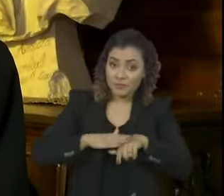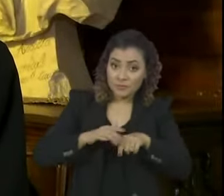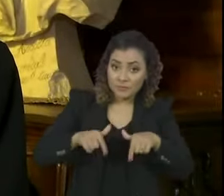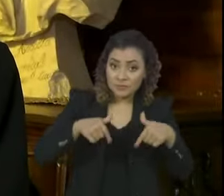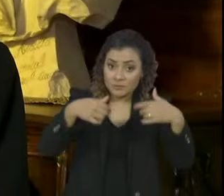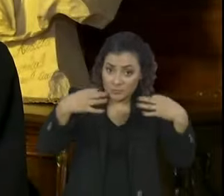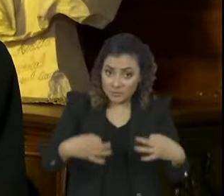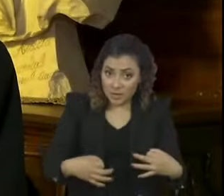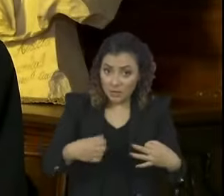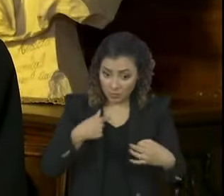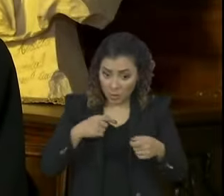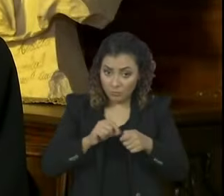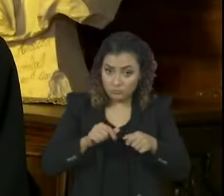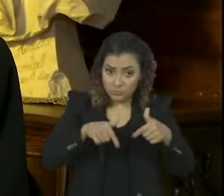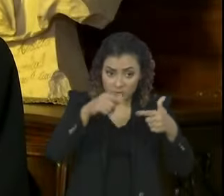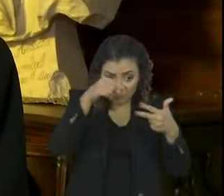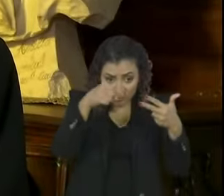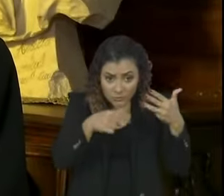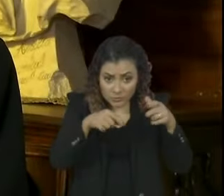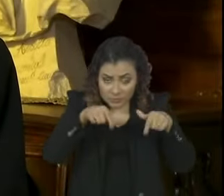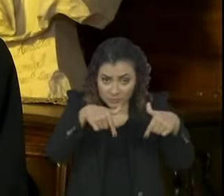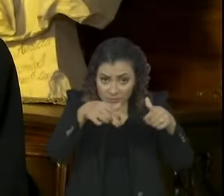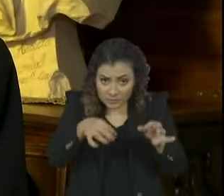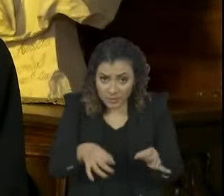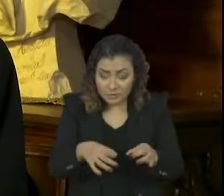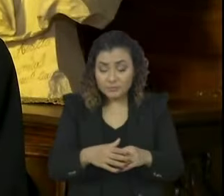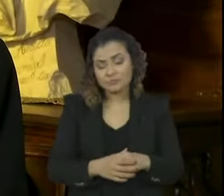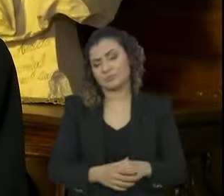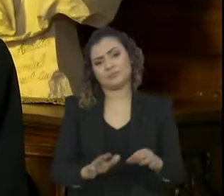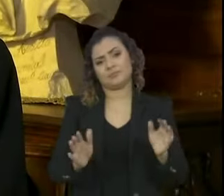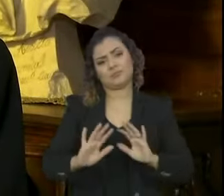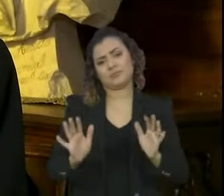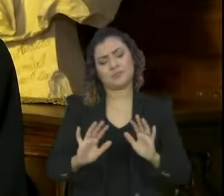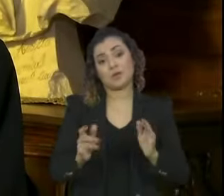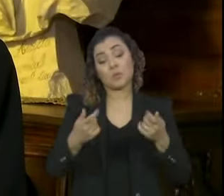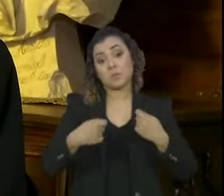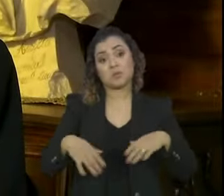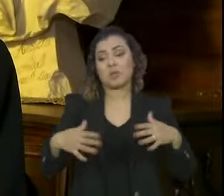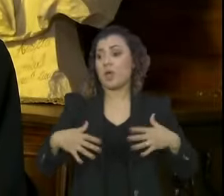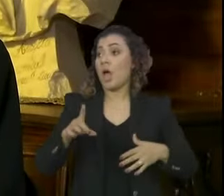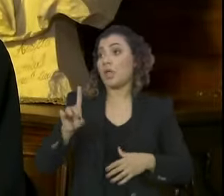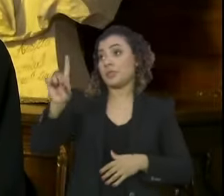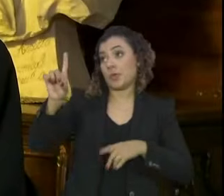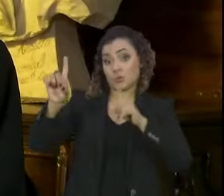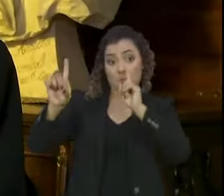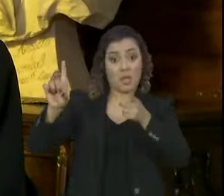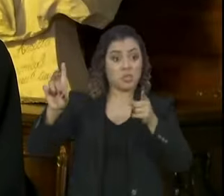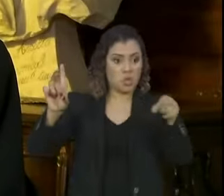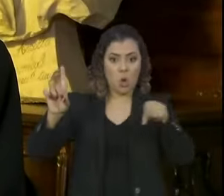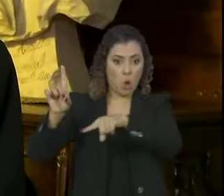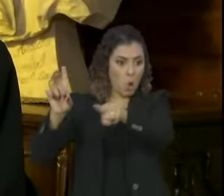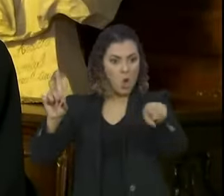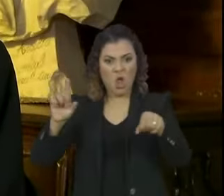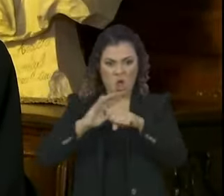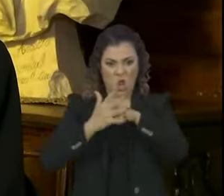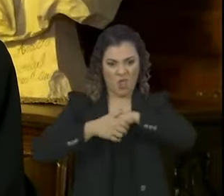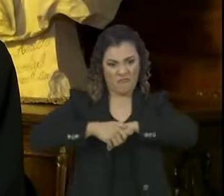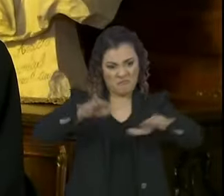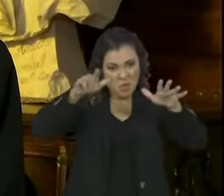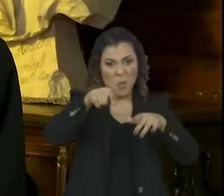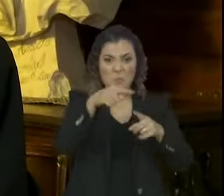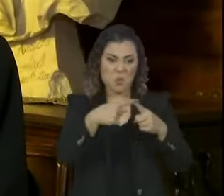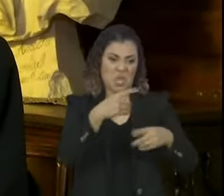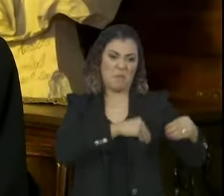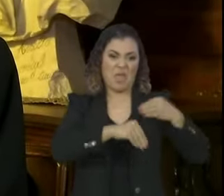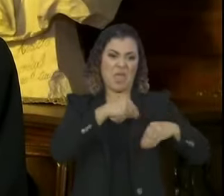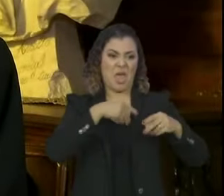estou fazendo de modo correto todas as coisas não é necessário imediatamente e dizer Deus mandou a pandemia porque nós estamos pecando